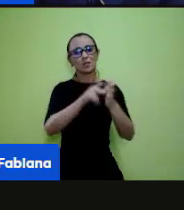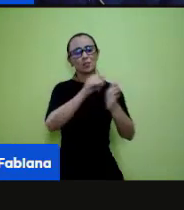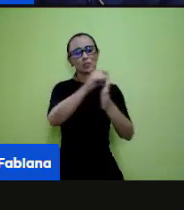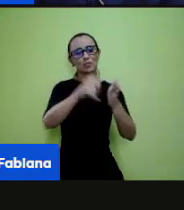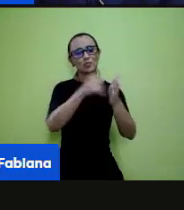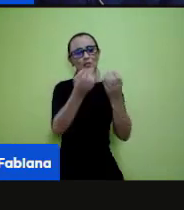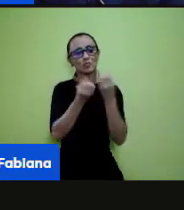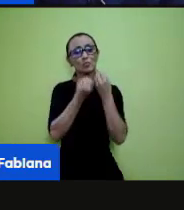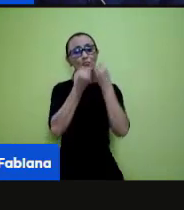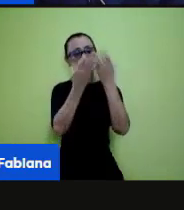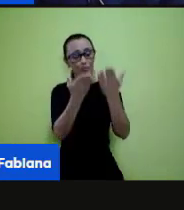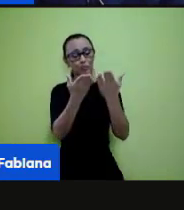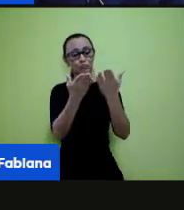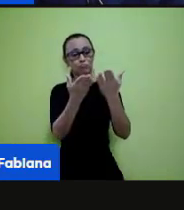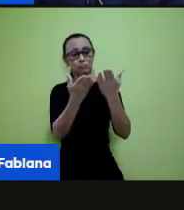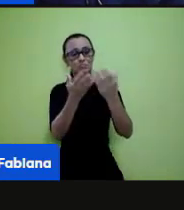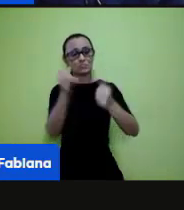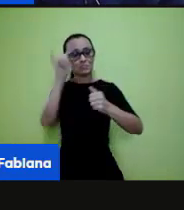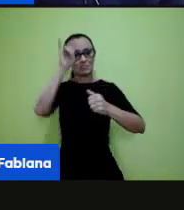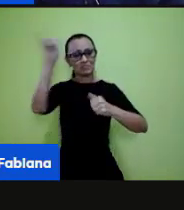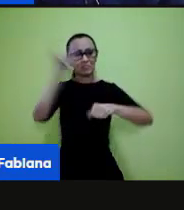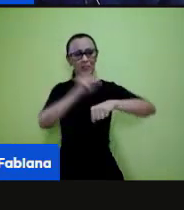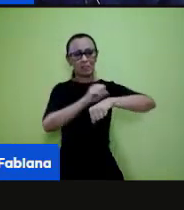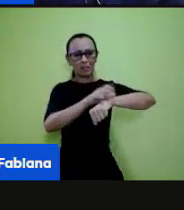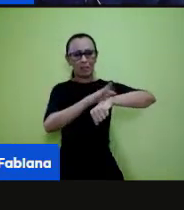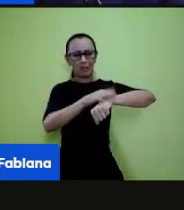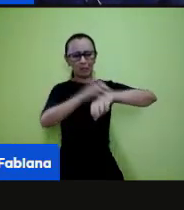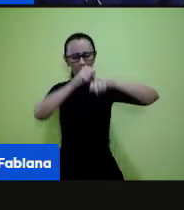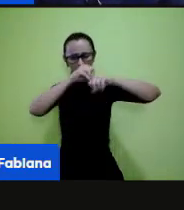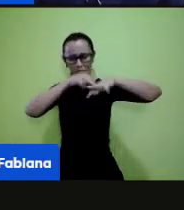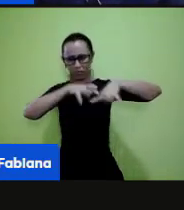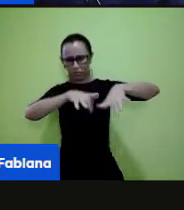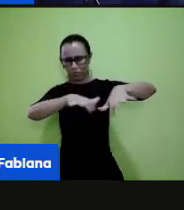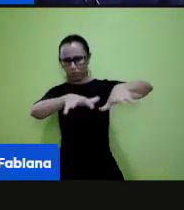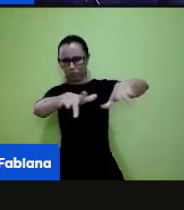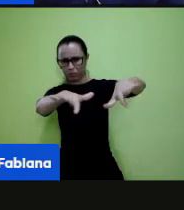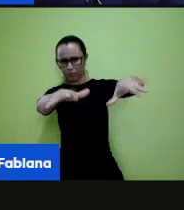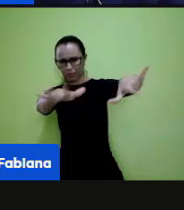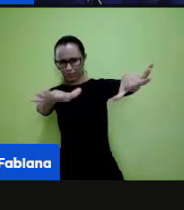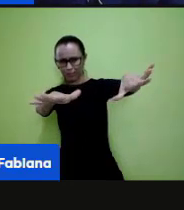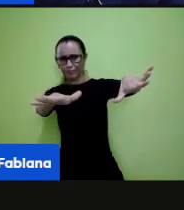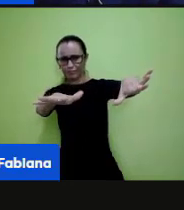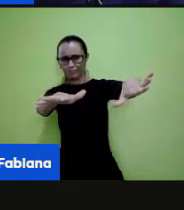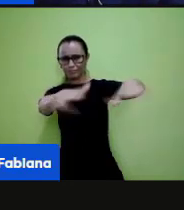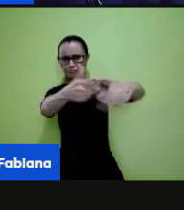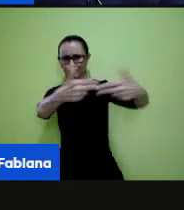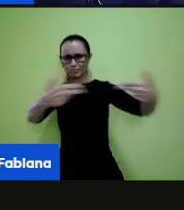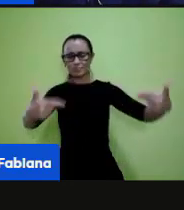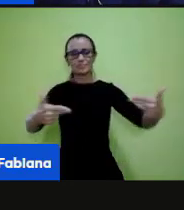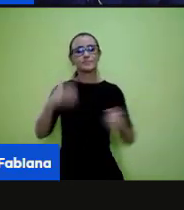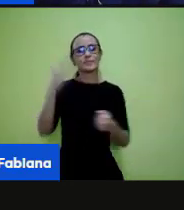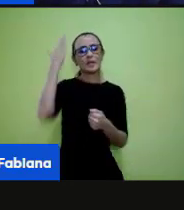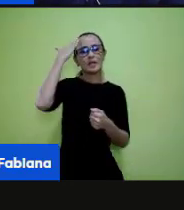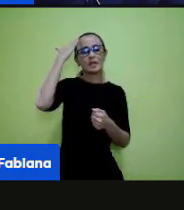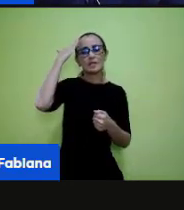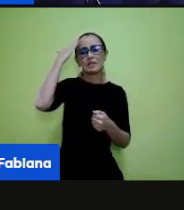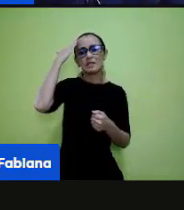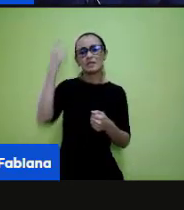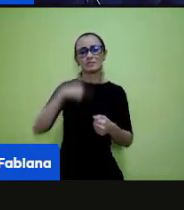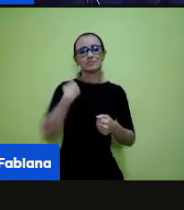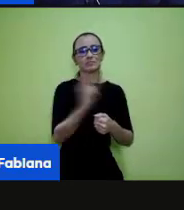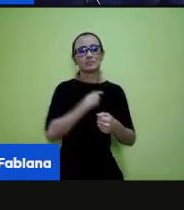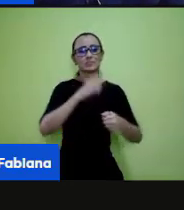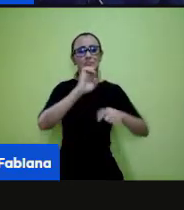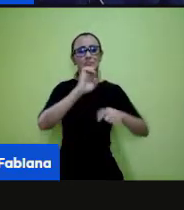se tenha um programa eficaz de prevenção das doenças de caráter endêmico e epidêmico. Nós temos que entender